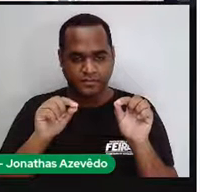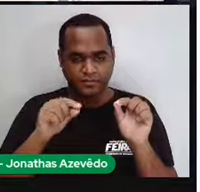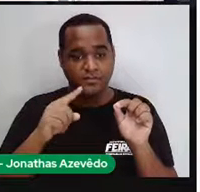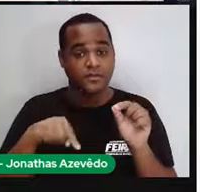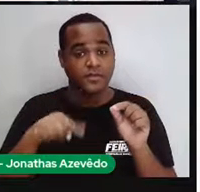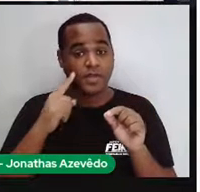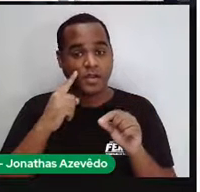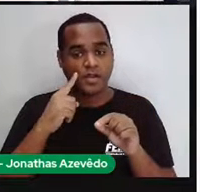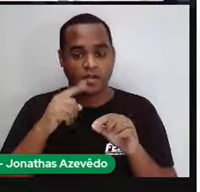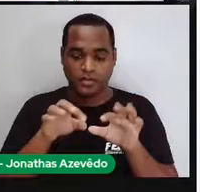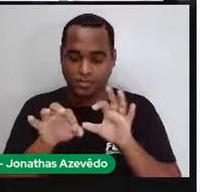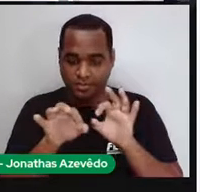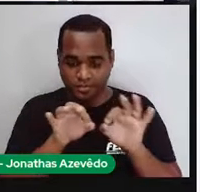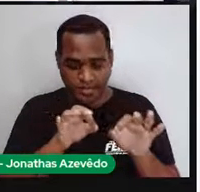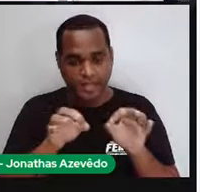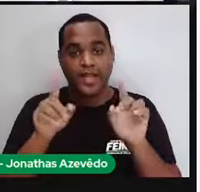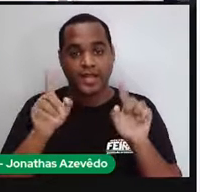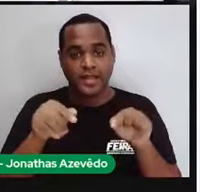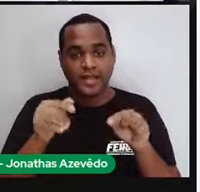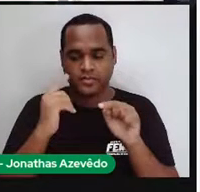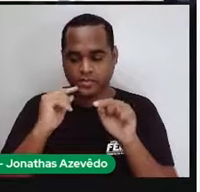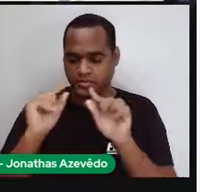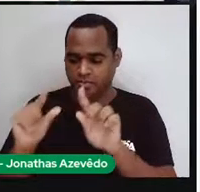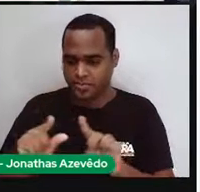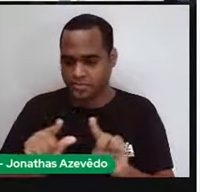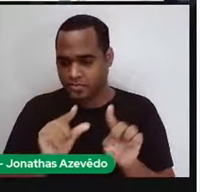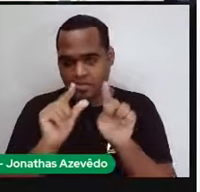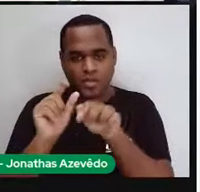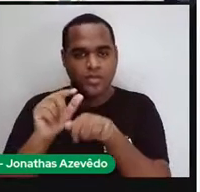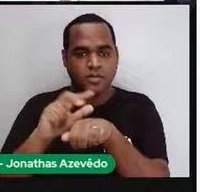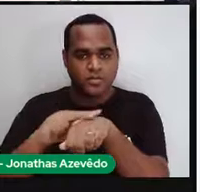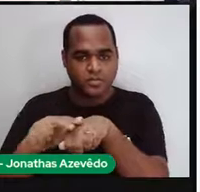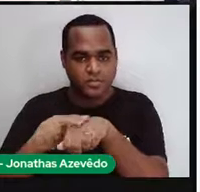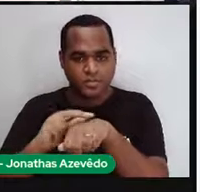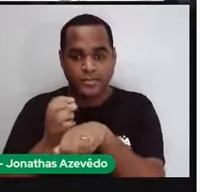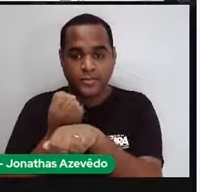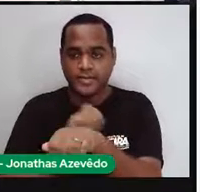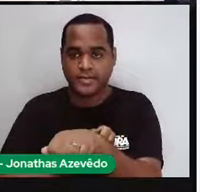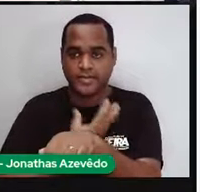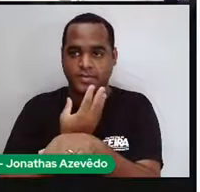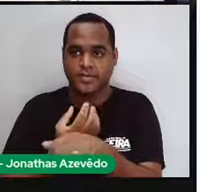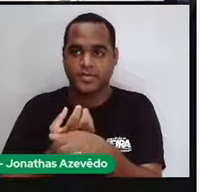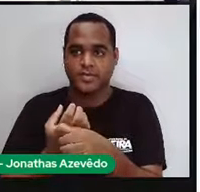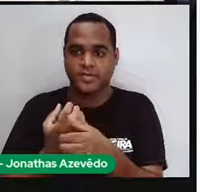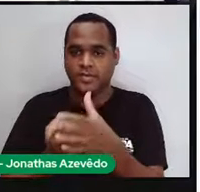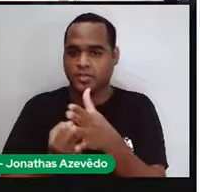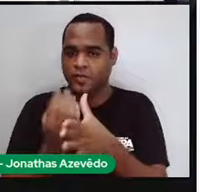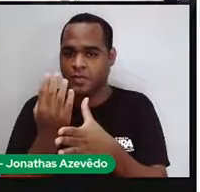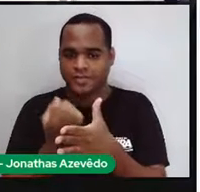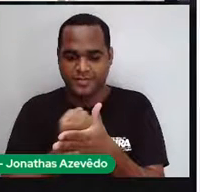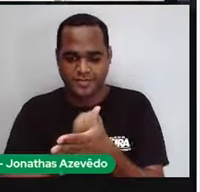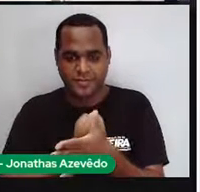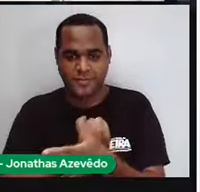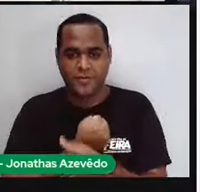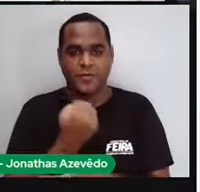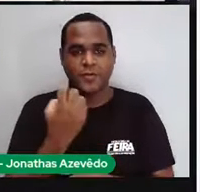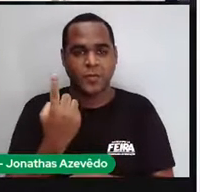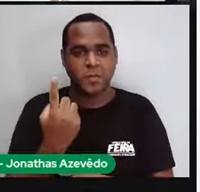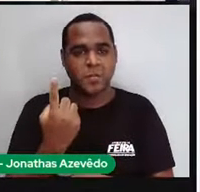e a largura da placa de grama é um metro apareceu o número Zinho um aqui do lado olha